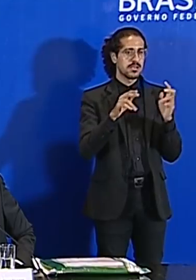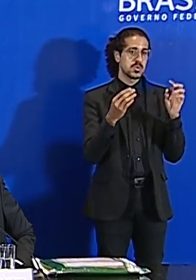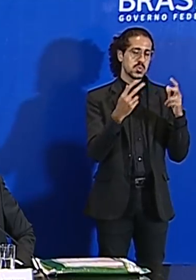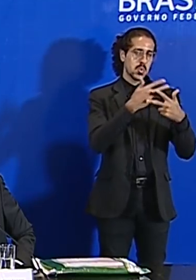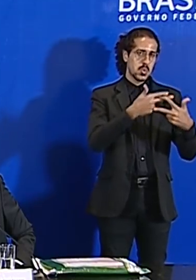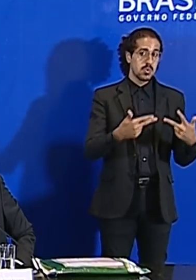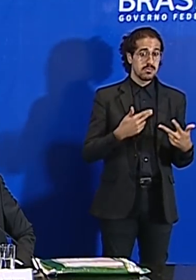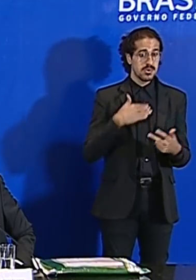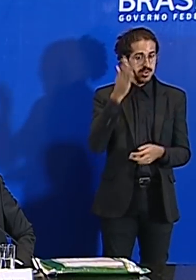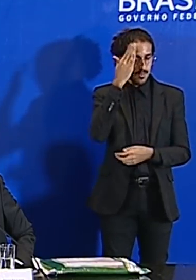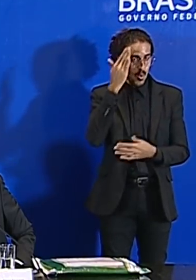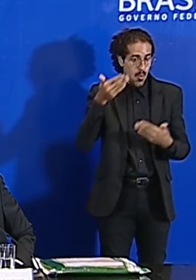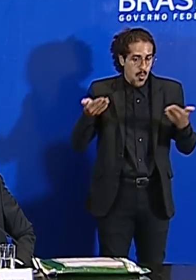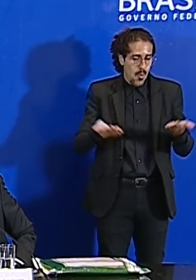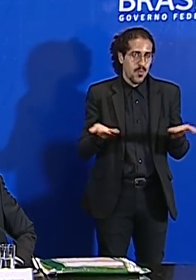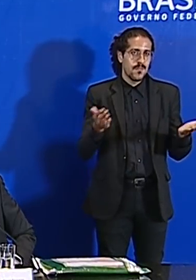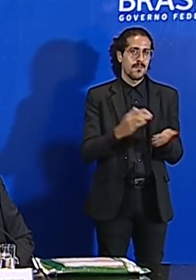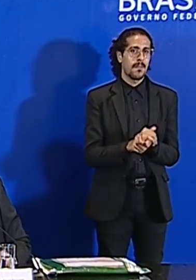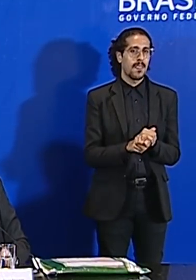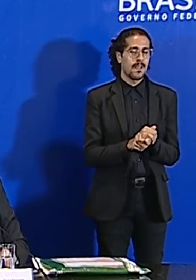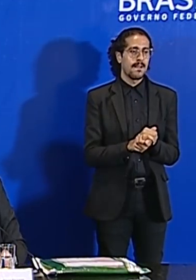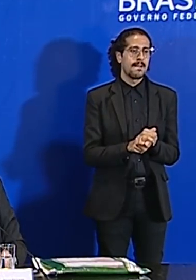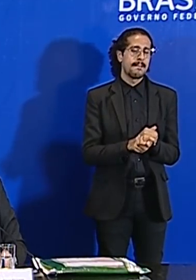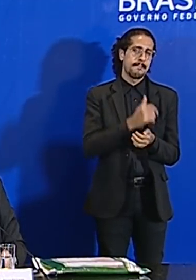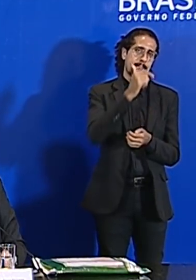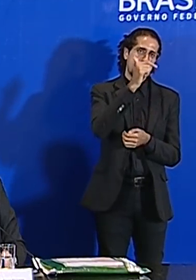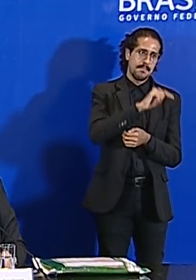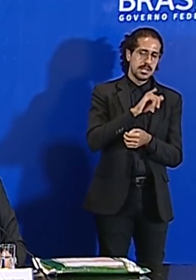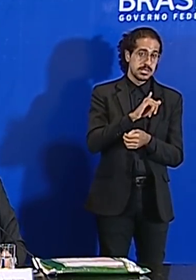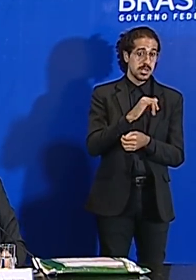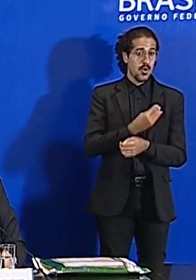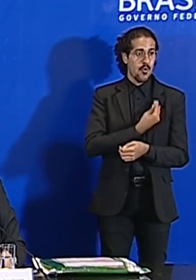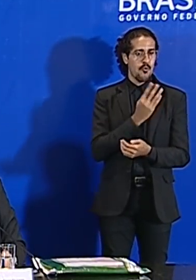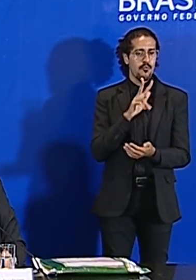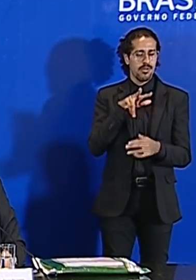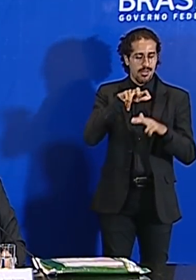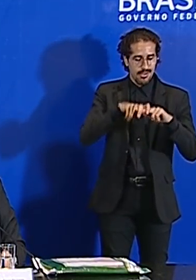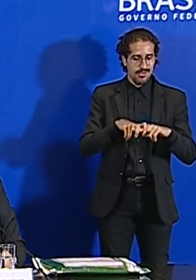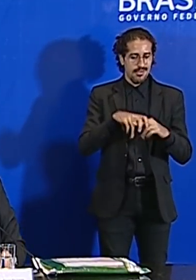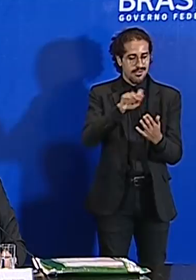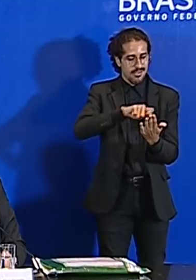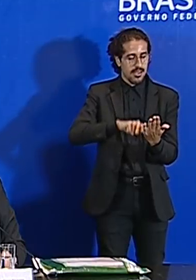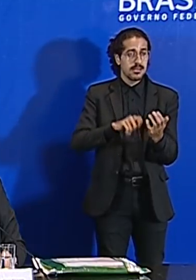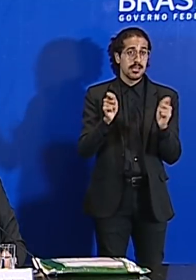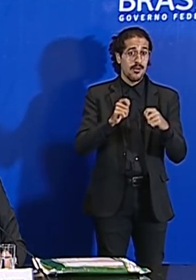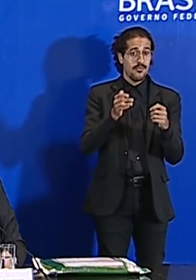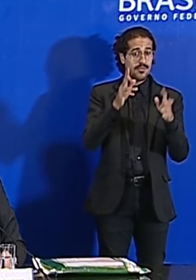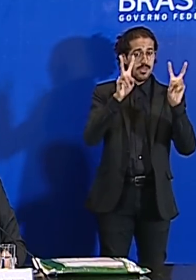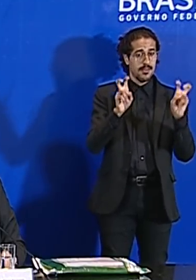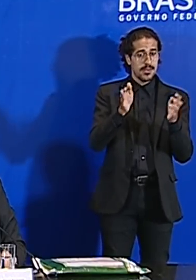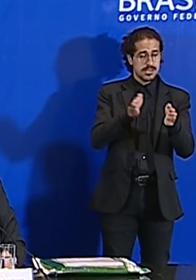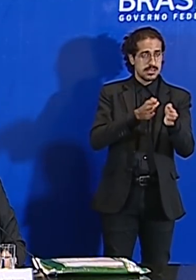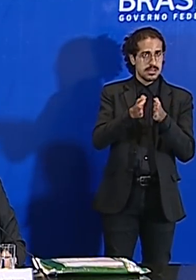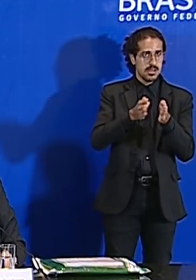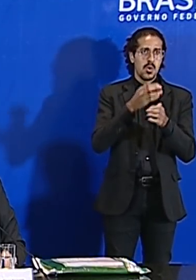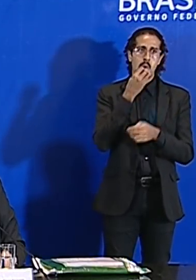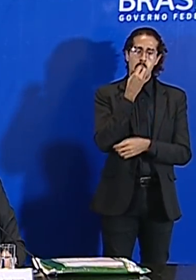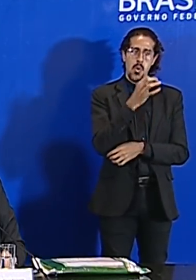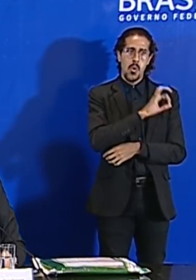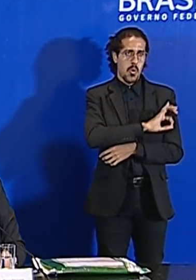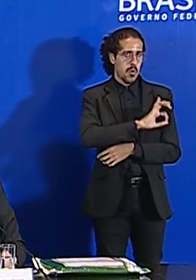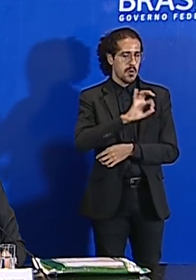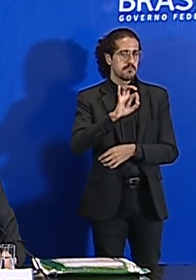sabendo hoje. É, de novo, se eu tivesse lá para escrever, poderia falar da acessibilidade, muito boa a